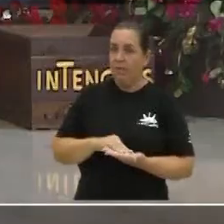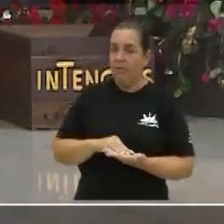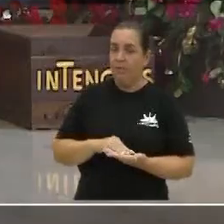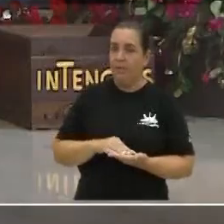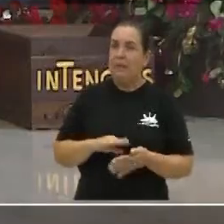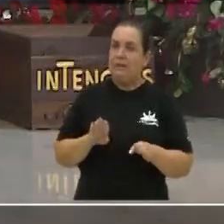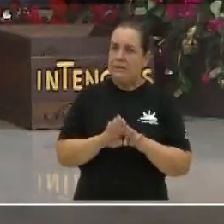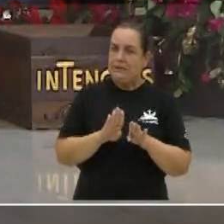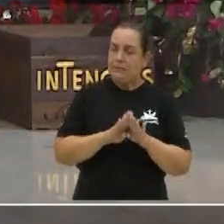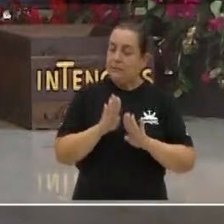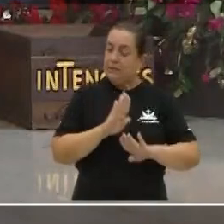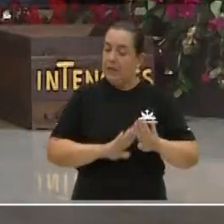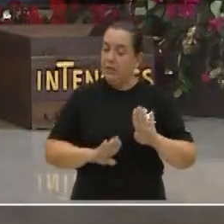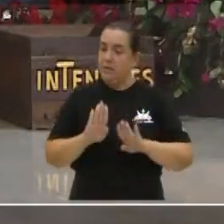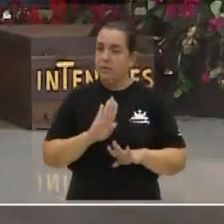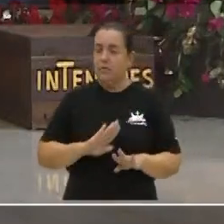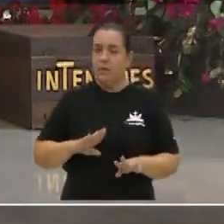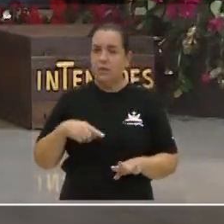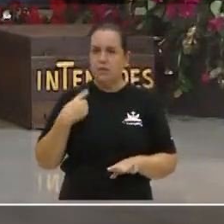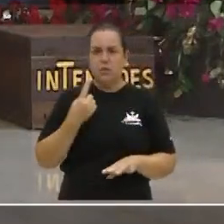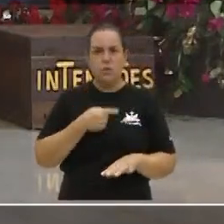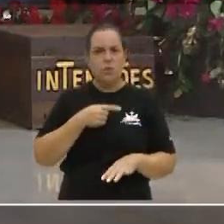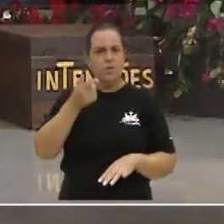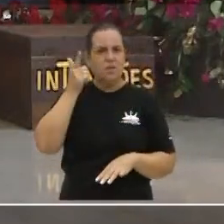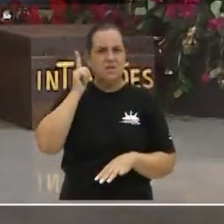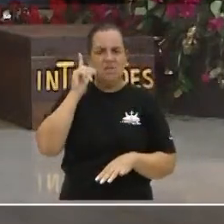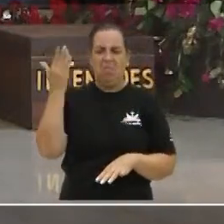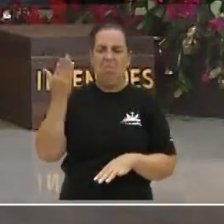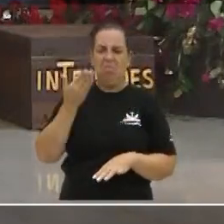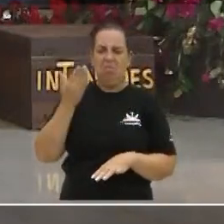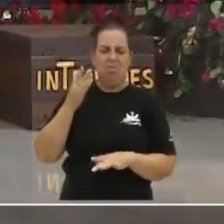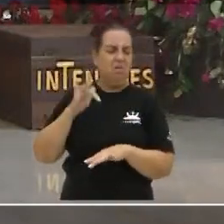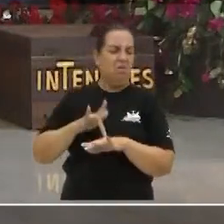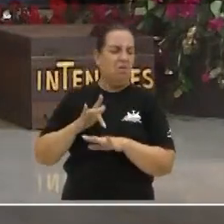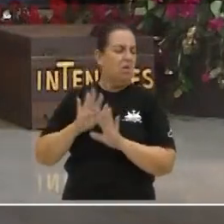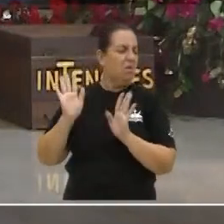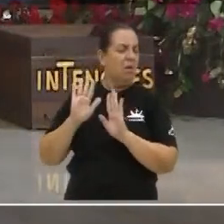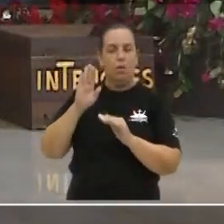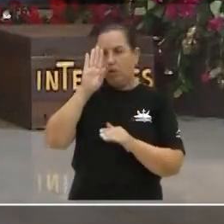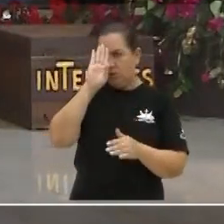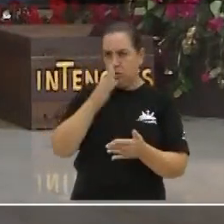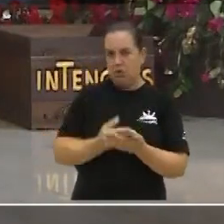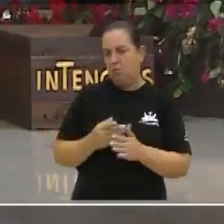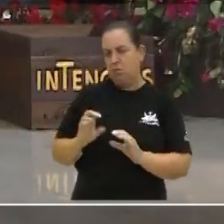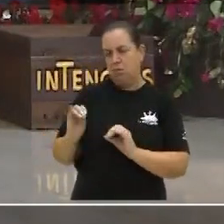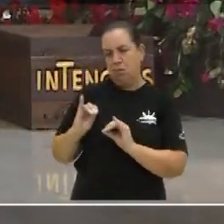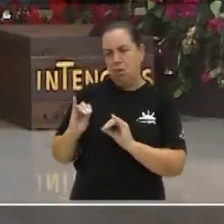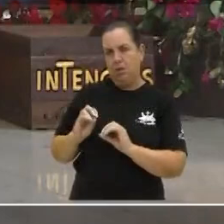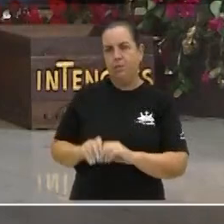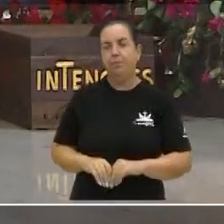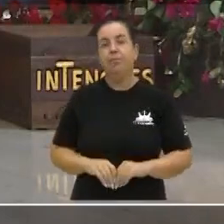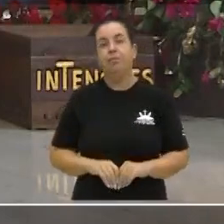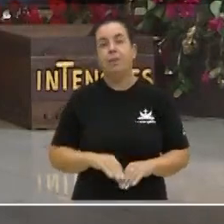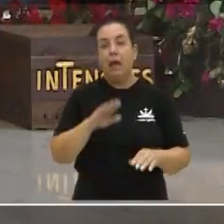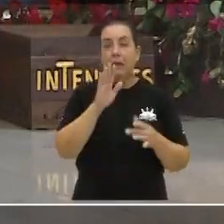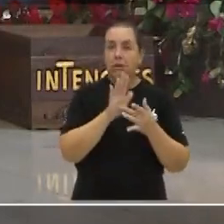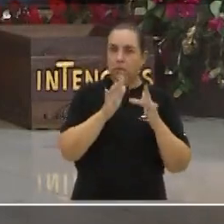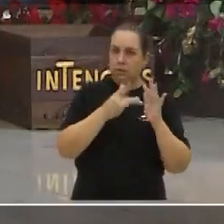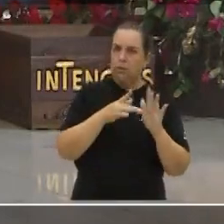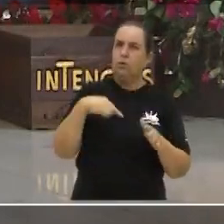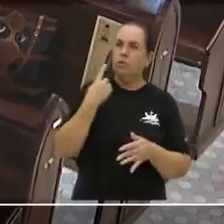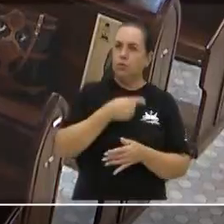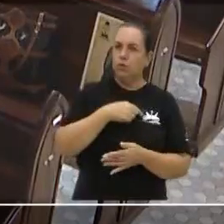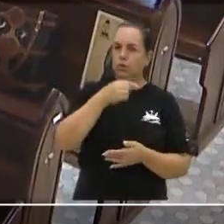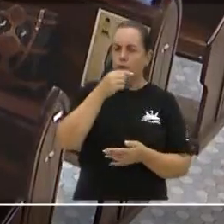e pelas vezes que, por não vermos, não tocarmos, não cremos, Cristo tende piedade de